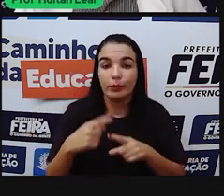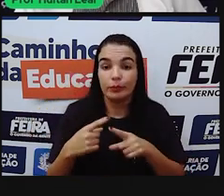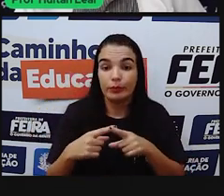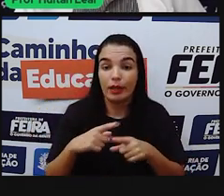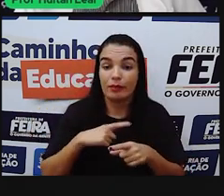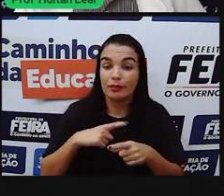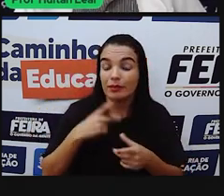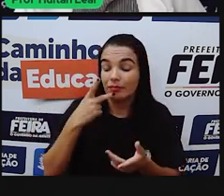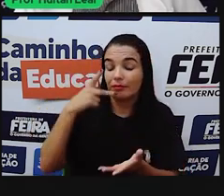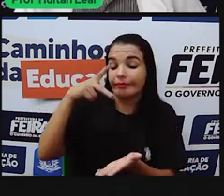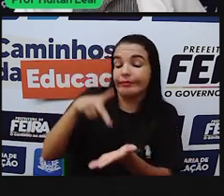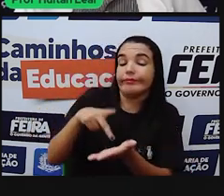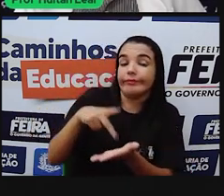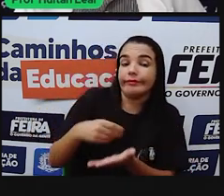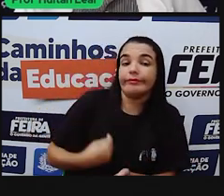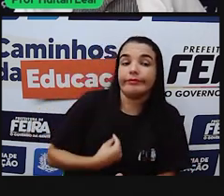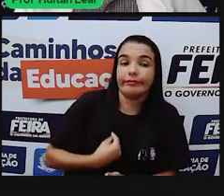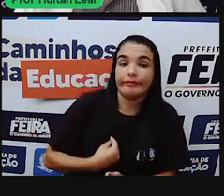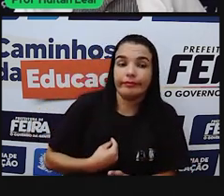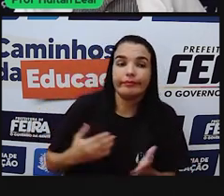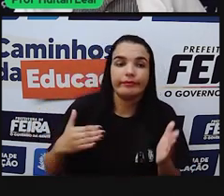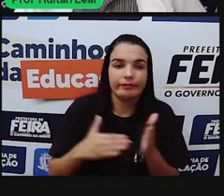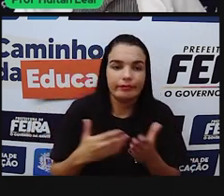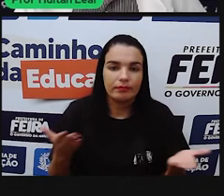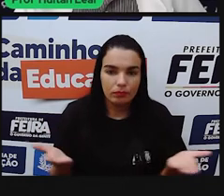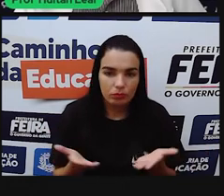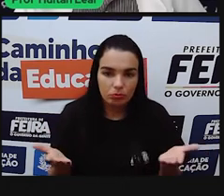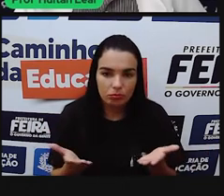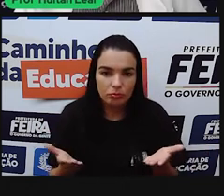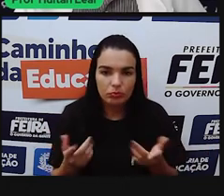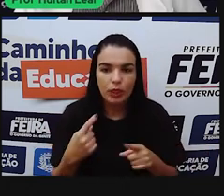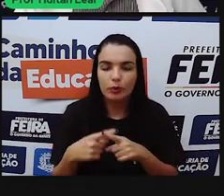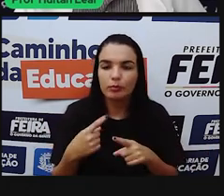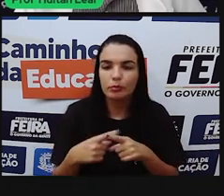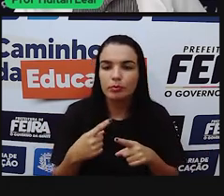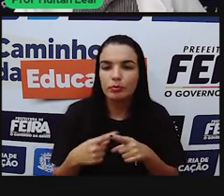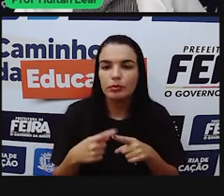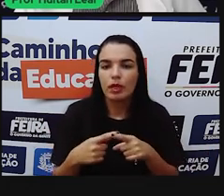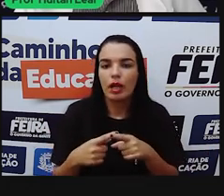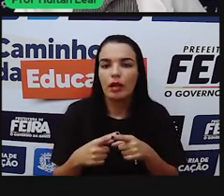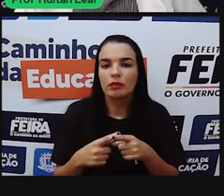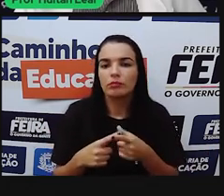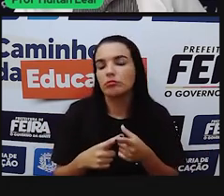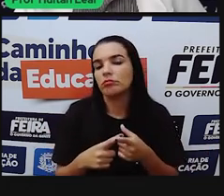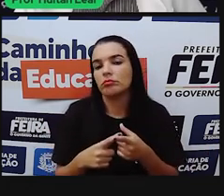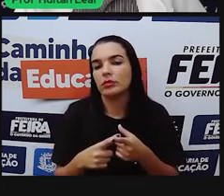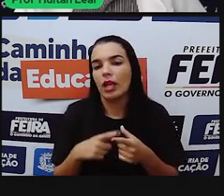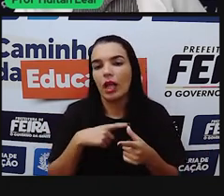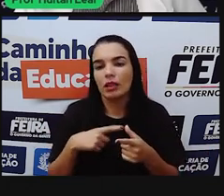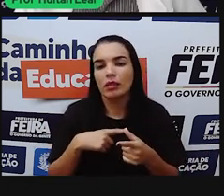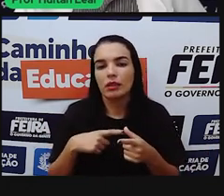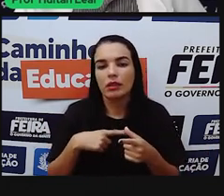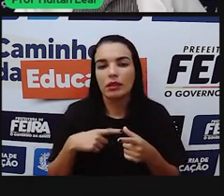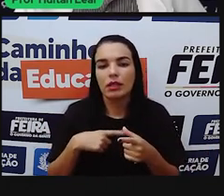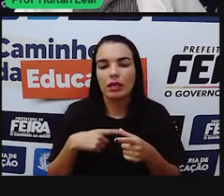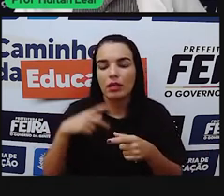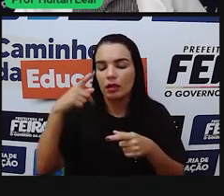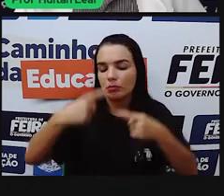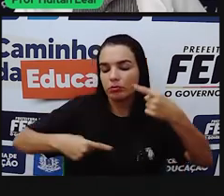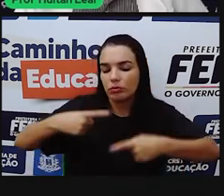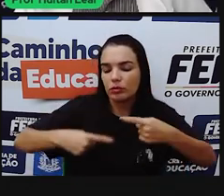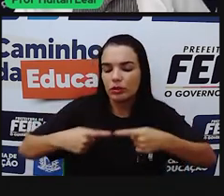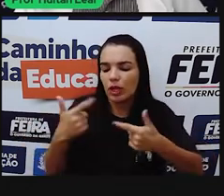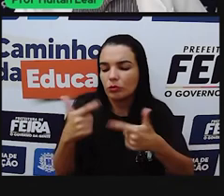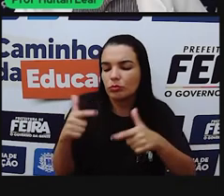essa realidade até hoje. Nas favelas, no Senado, sujeira para todo lado, ninguém respeita a